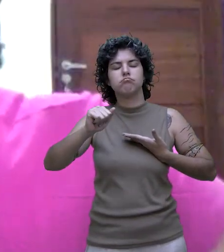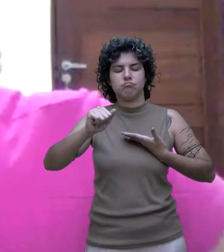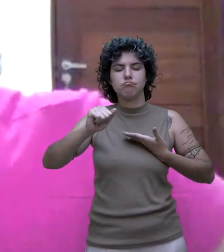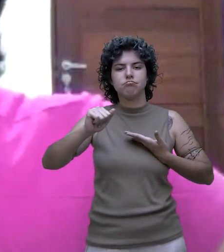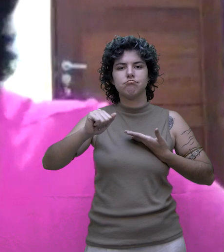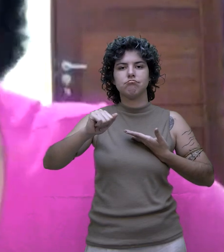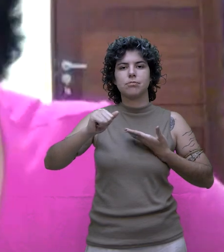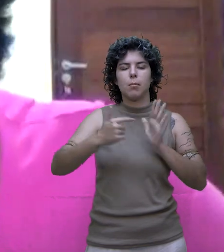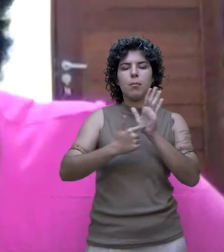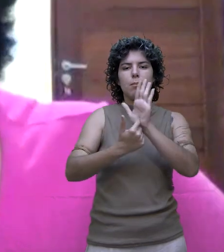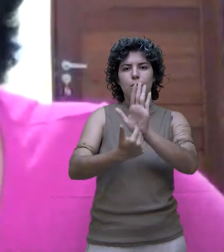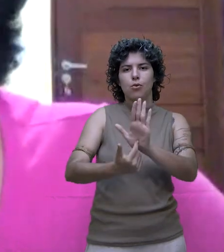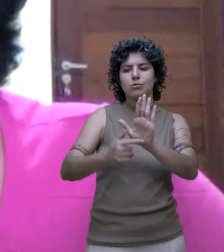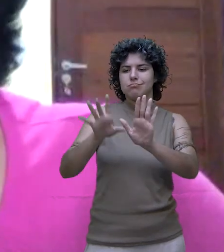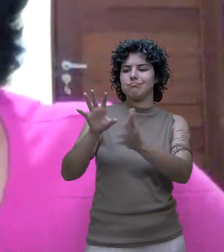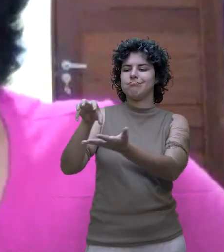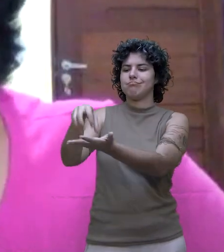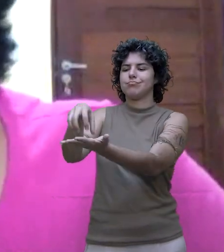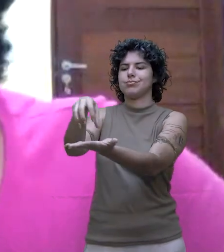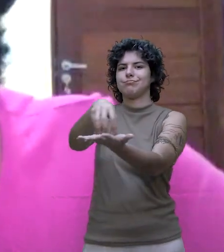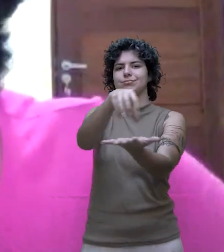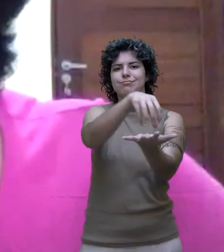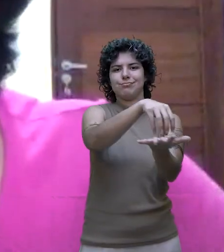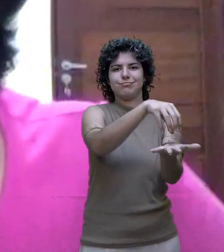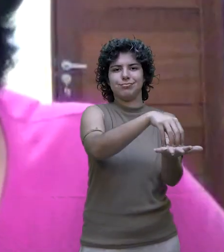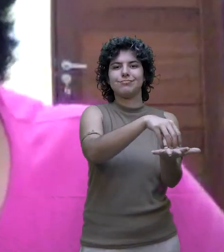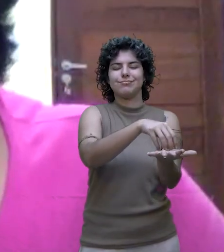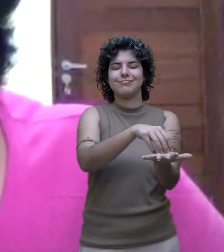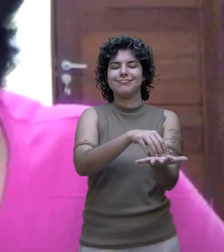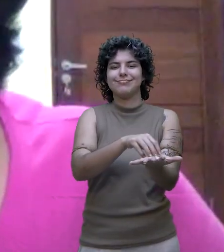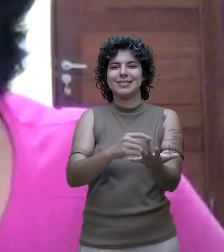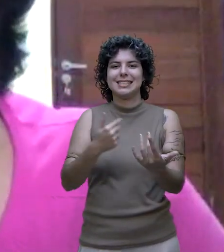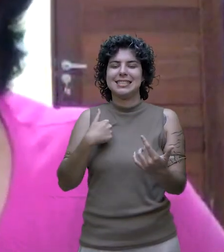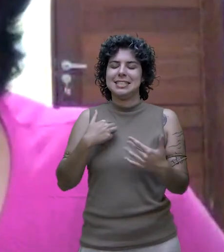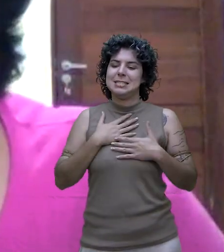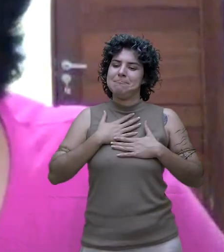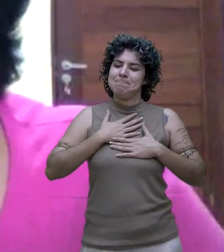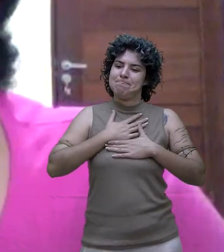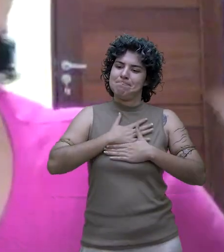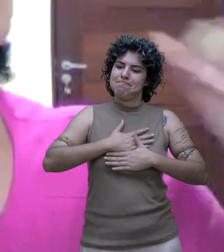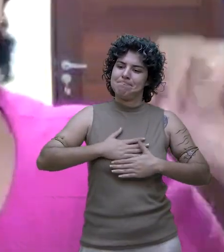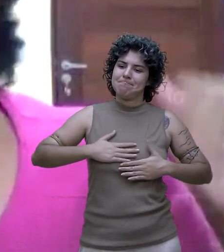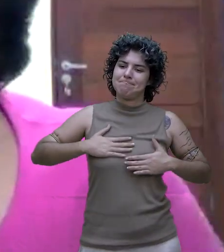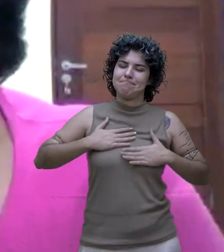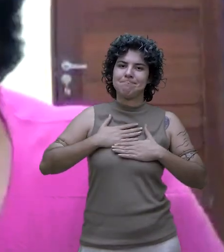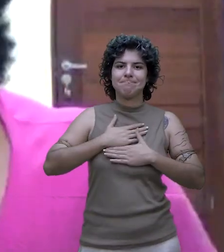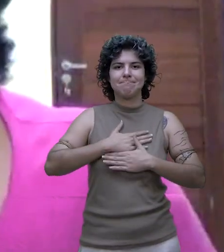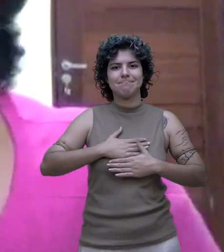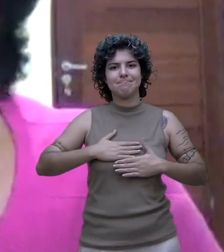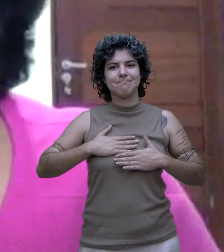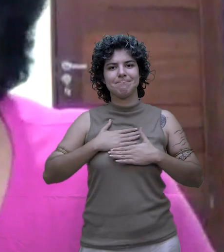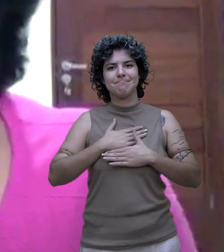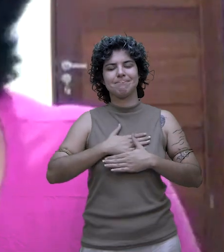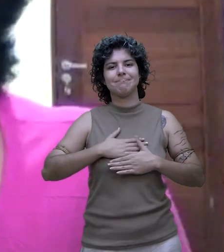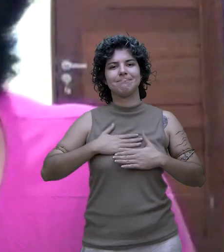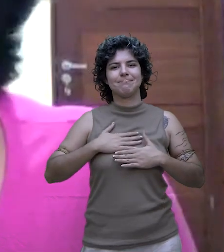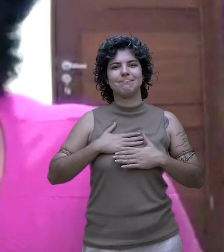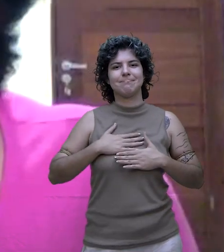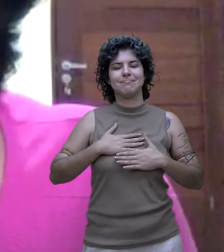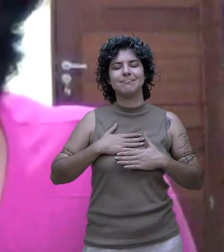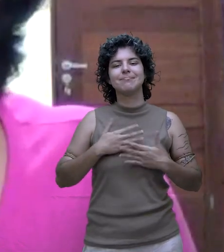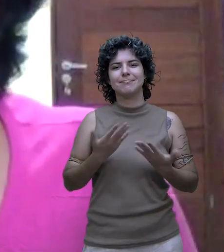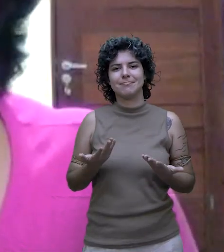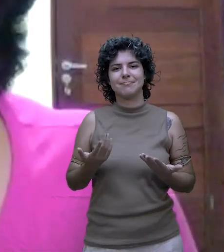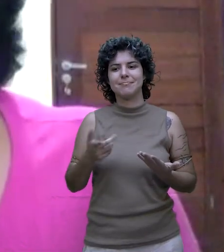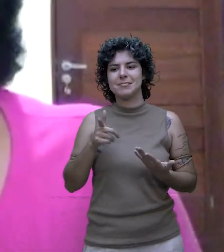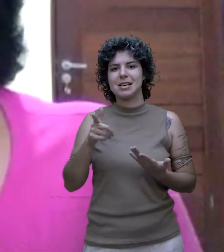para mim, é muito gratificante, porque está aí desde 2020, 5 anos, e ele está servindo de